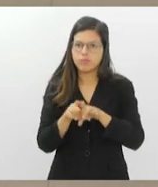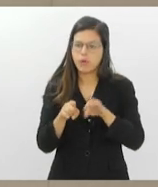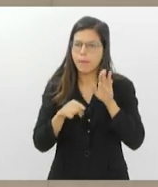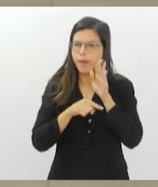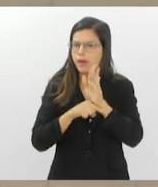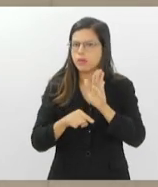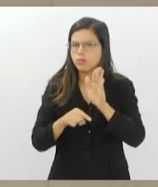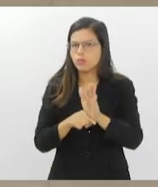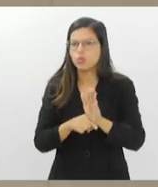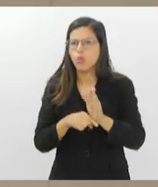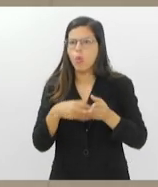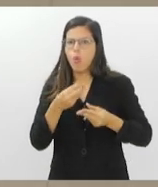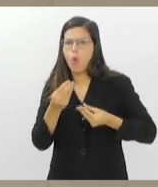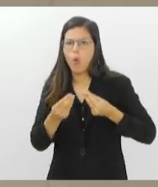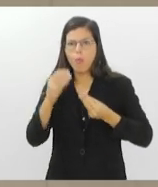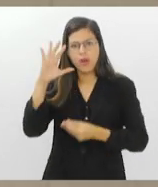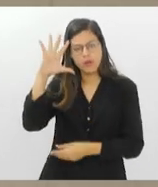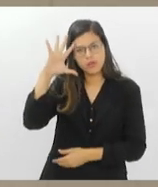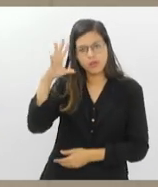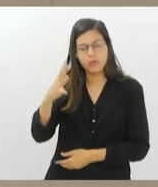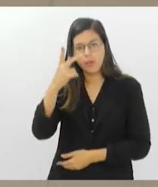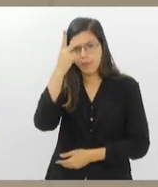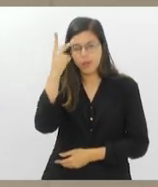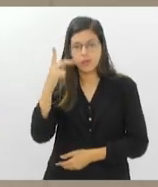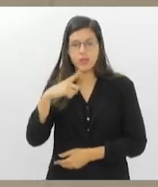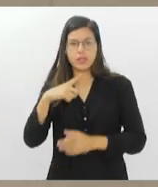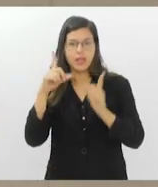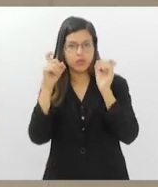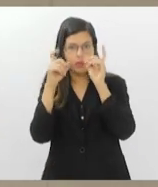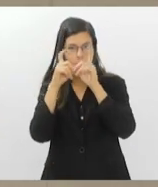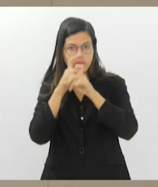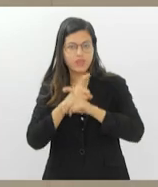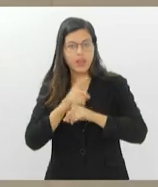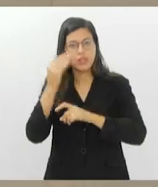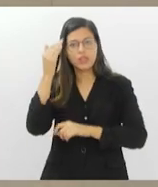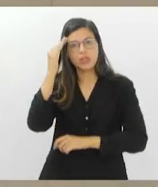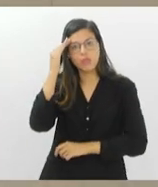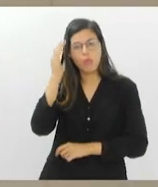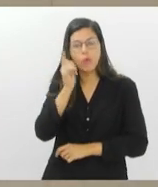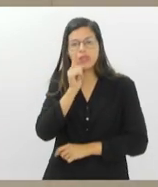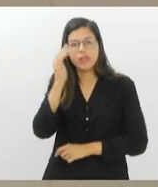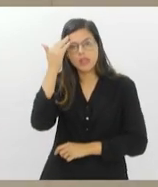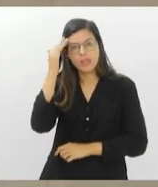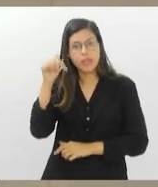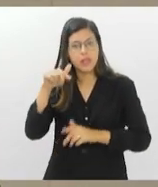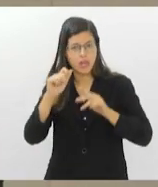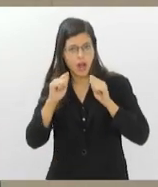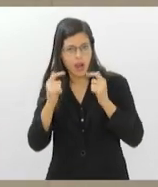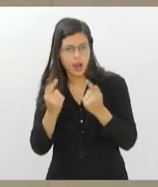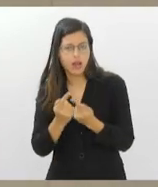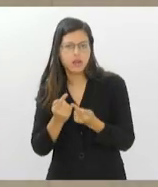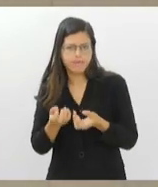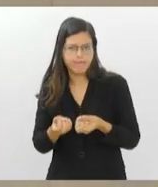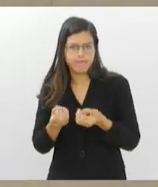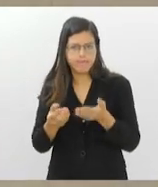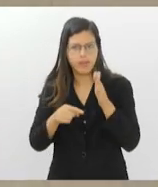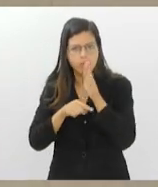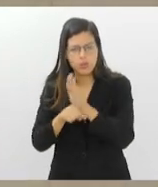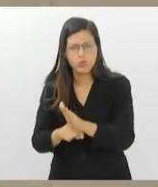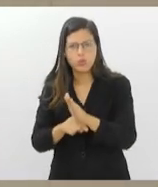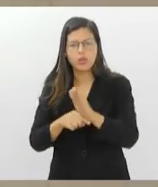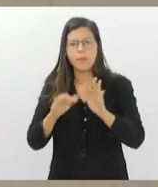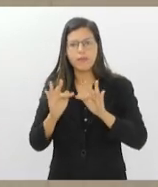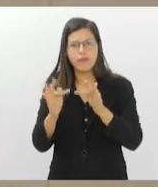com encaminhamentos de pessoas que têm certa dificuldade do entendimento, e a Casa vai estar dando essa oportunidade para os